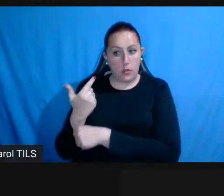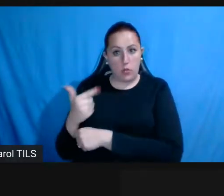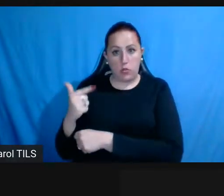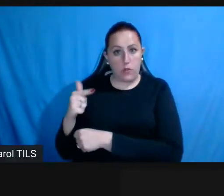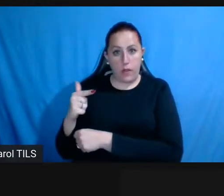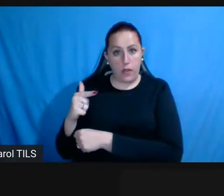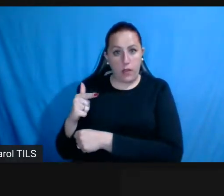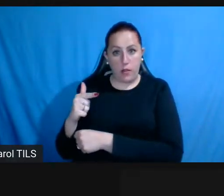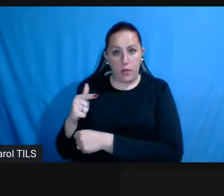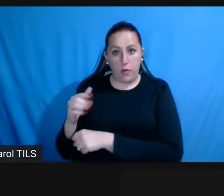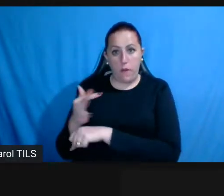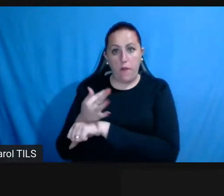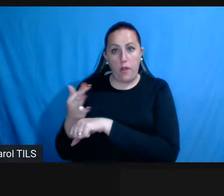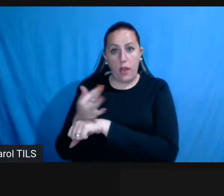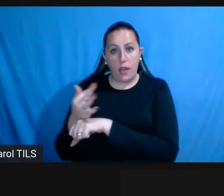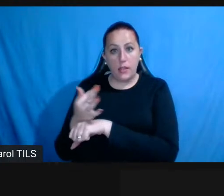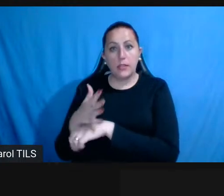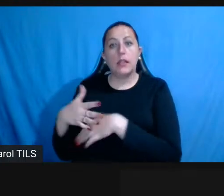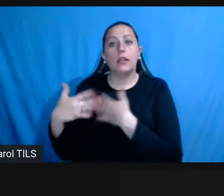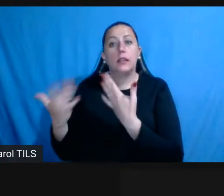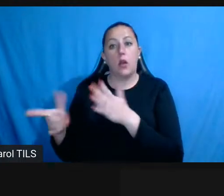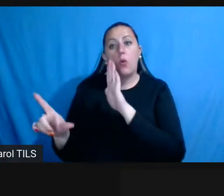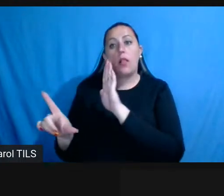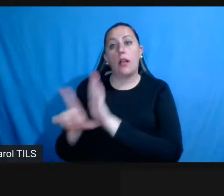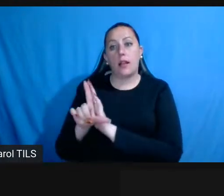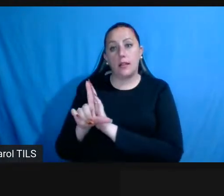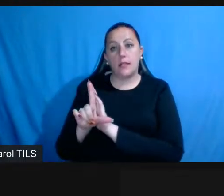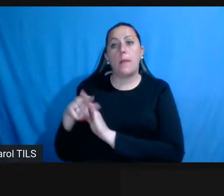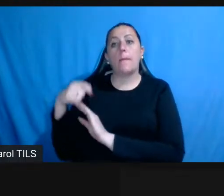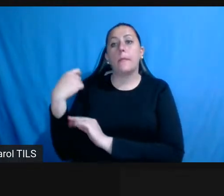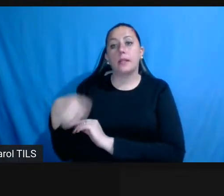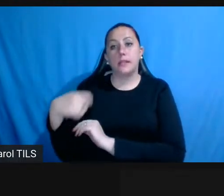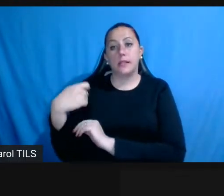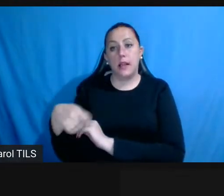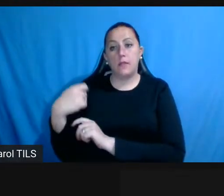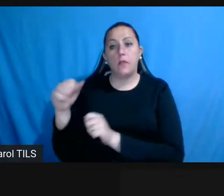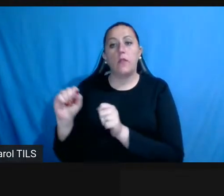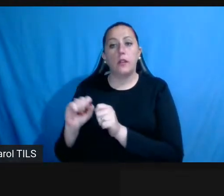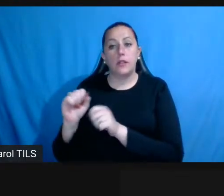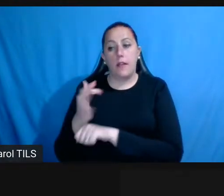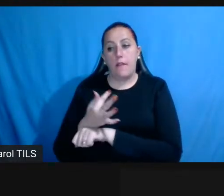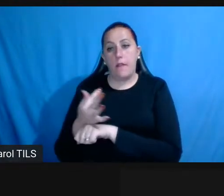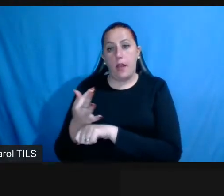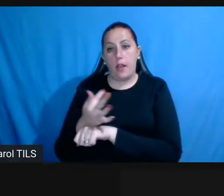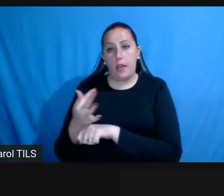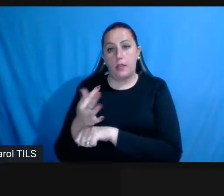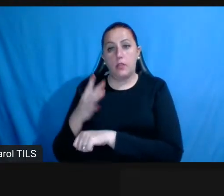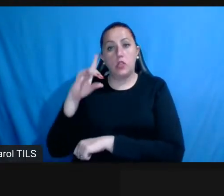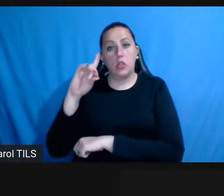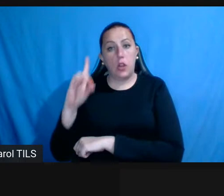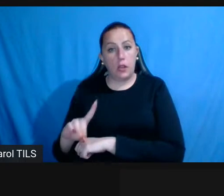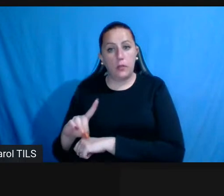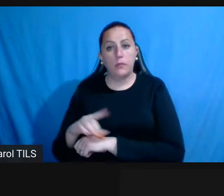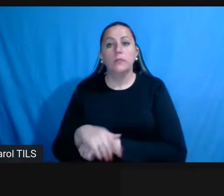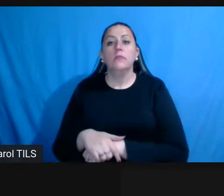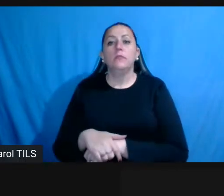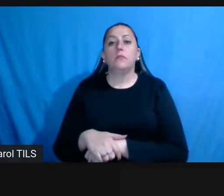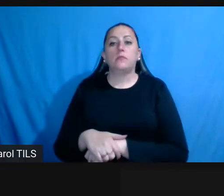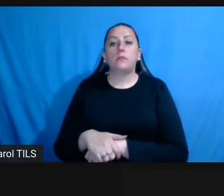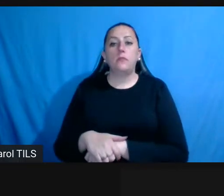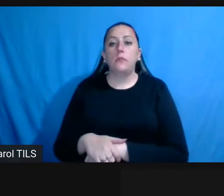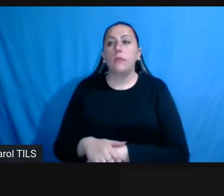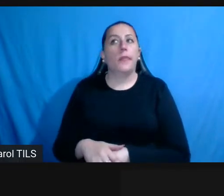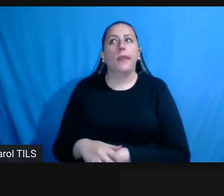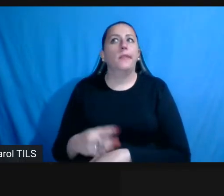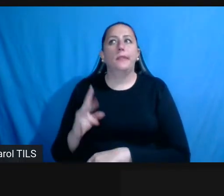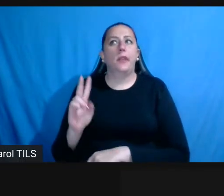Então, legalmente, eles deveriam estar tirando e tiraram, é um direito, né? Afinal, eles não estavam parados,